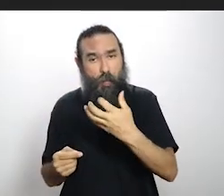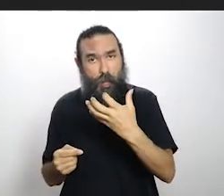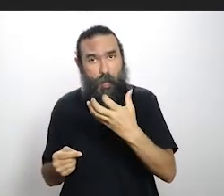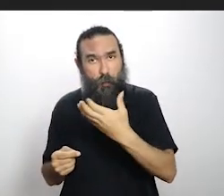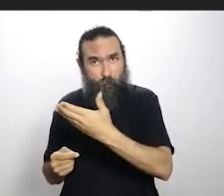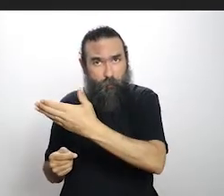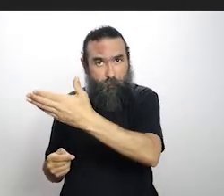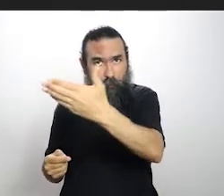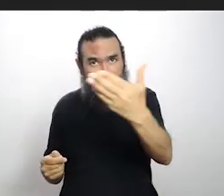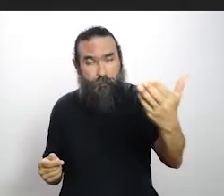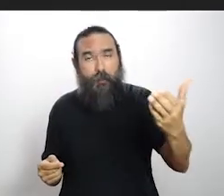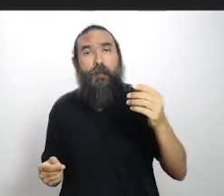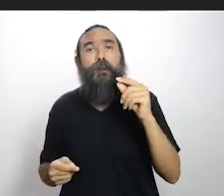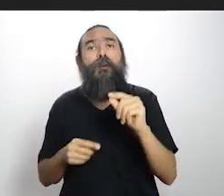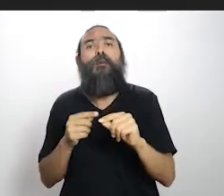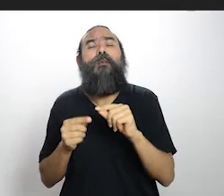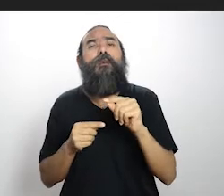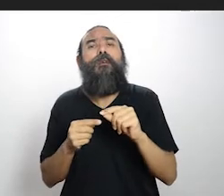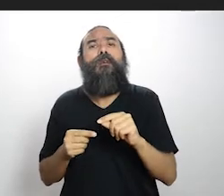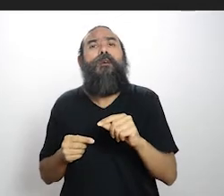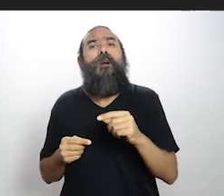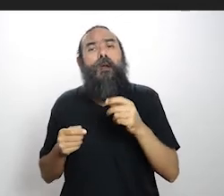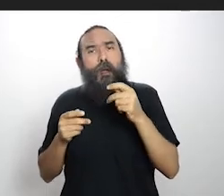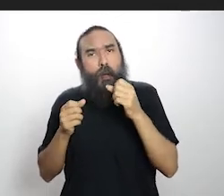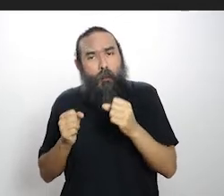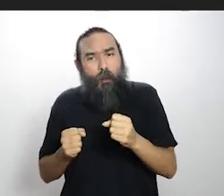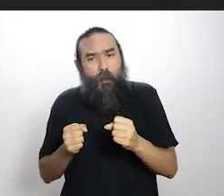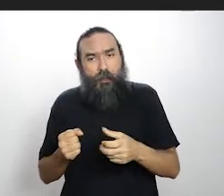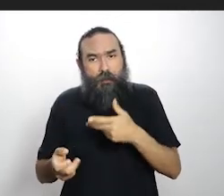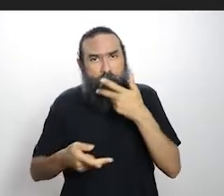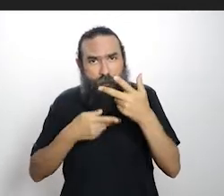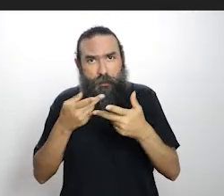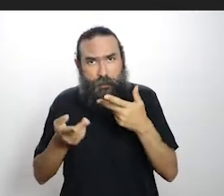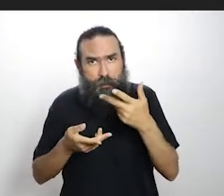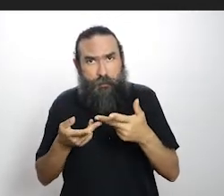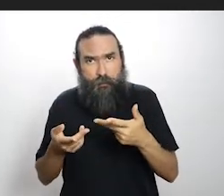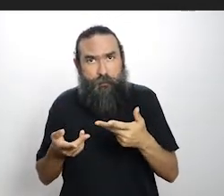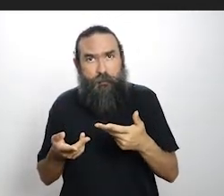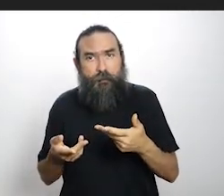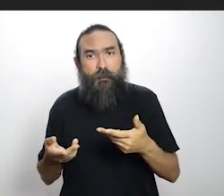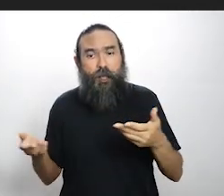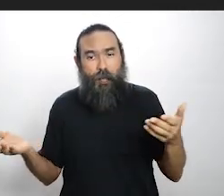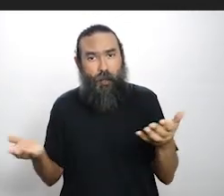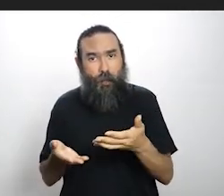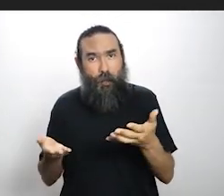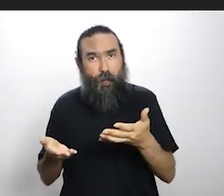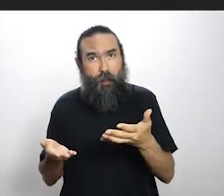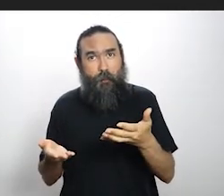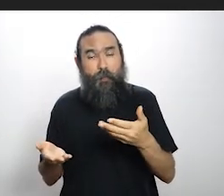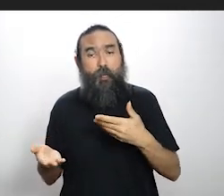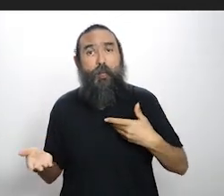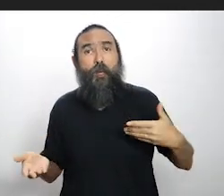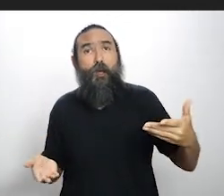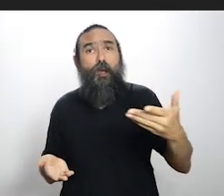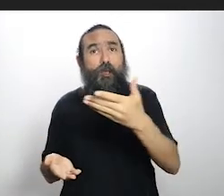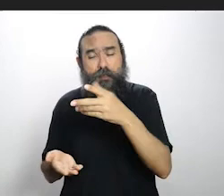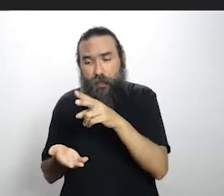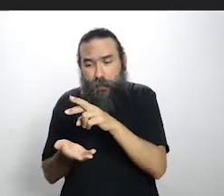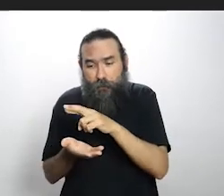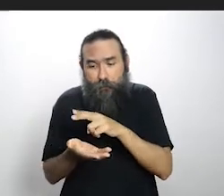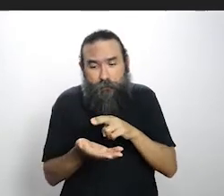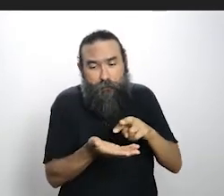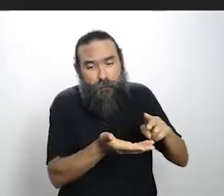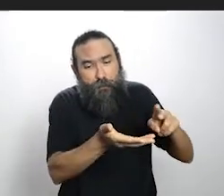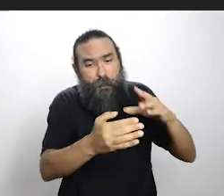estou propondo para vocês é que vocês possam nos falar, né, diante dessa diversidade, né, de